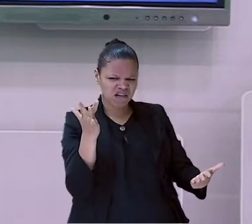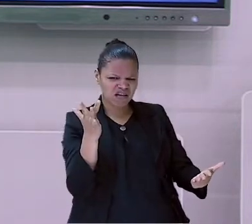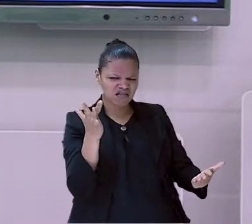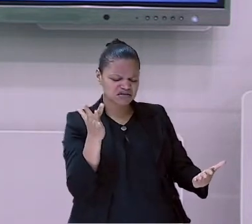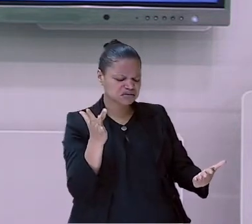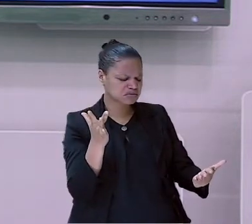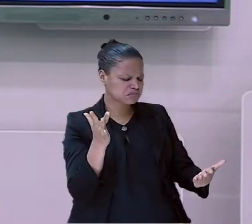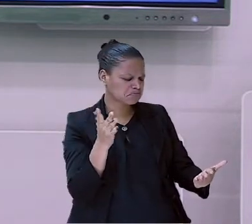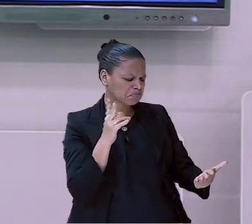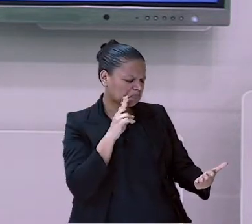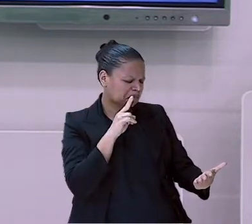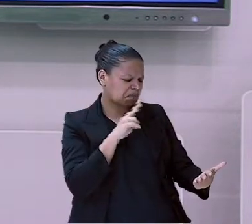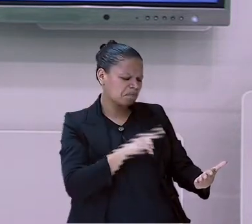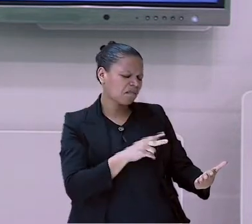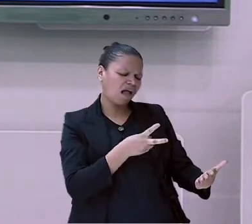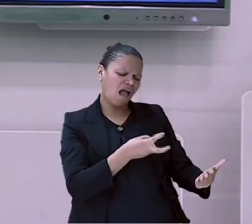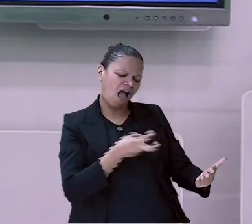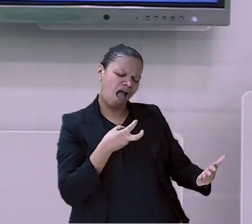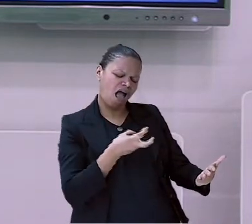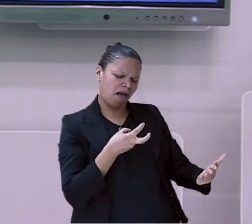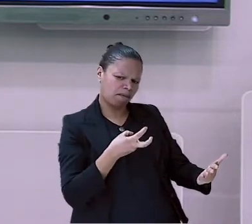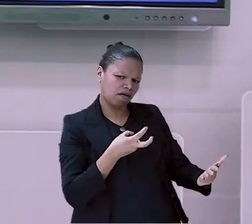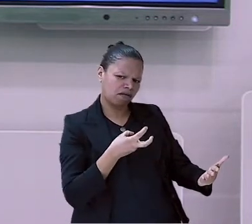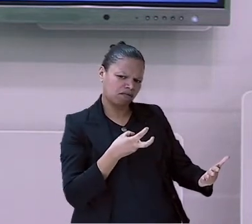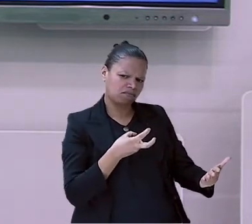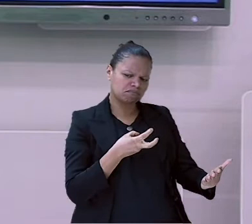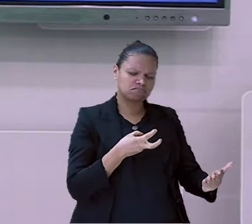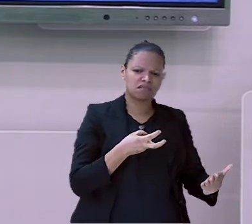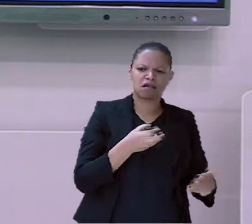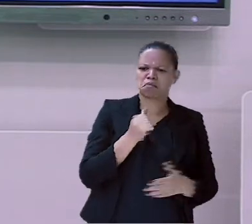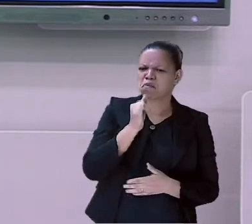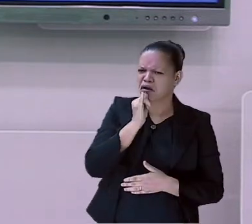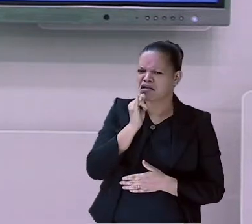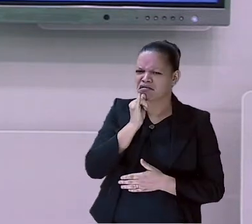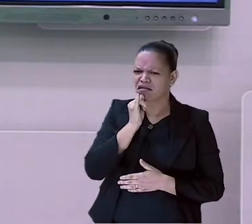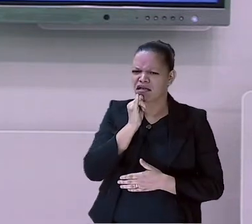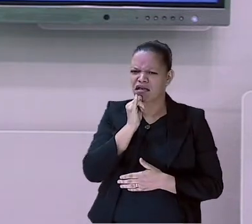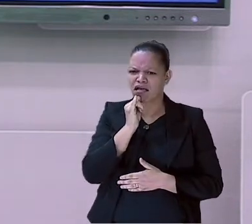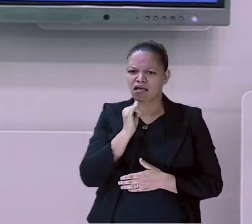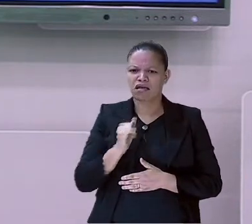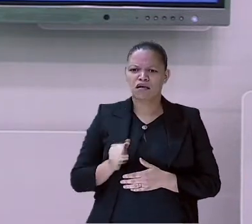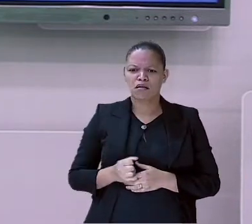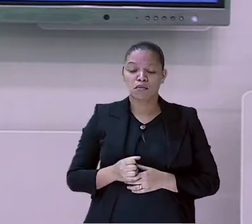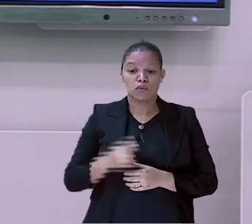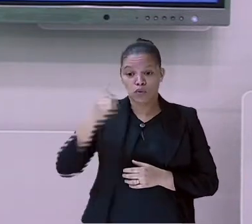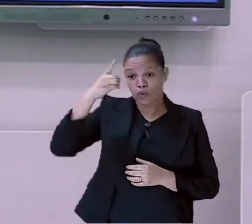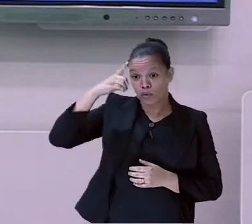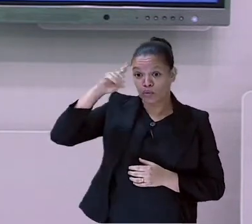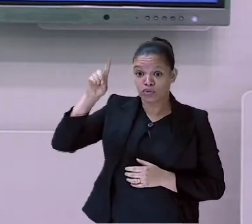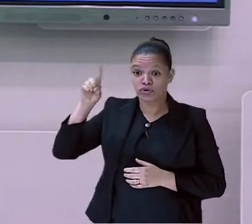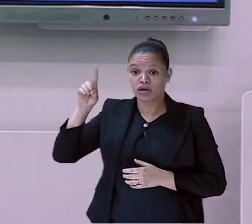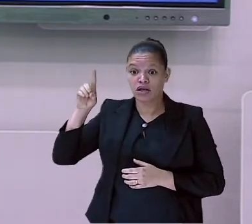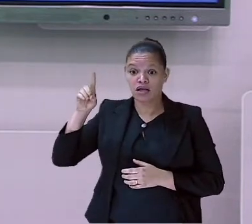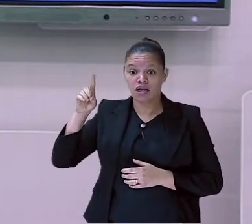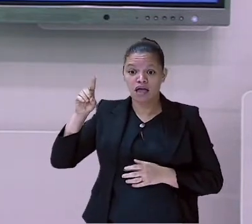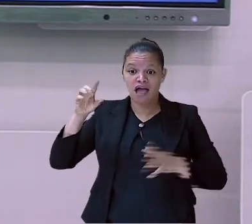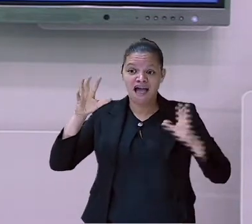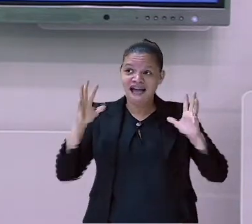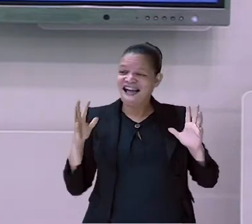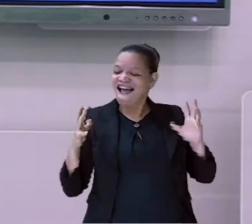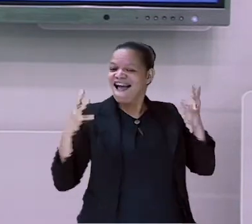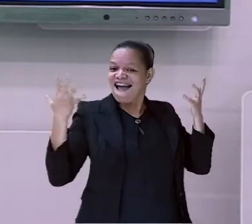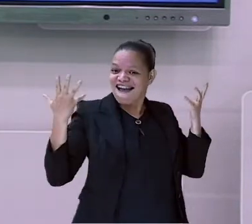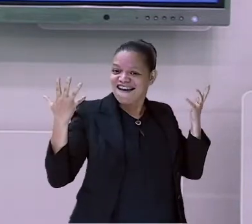15, seria fácil você identificar que o seu aniversário daria numa terça-feira? Não seria.